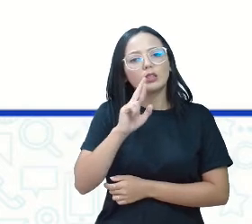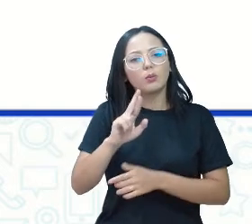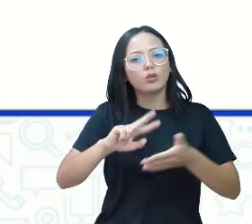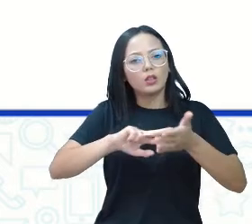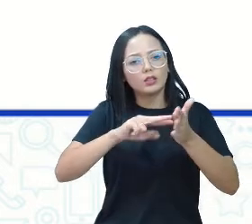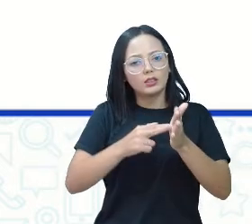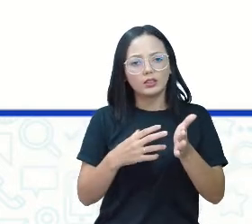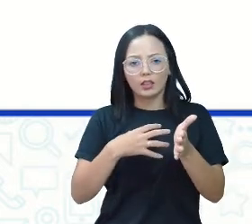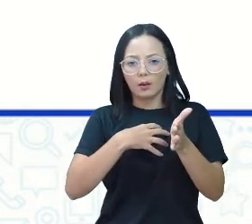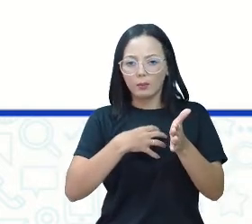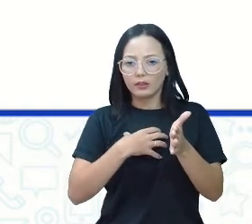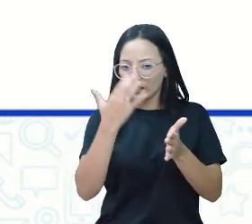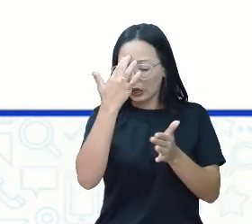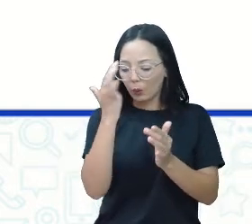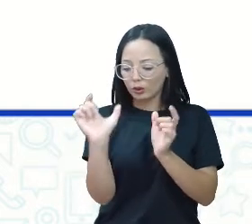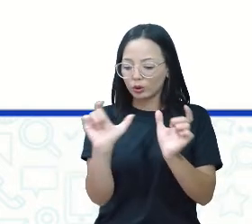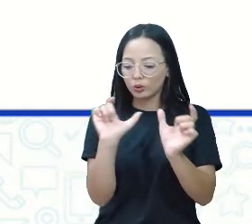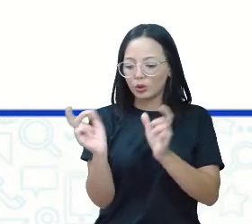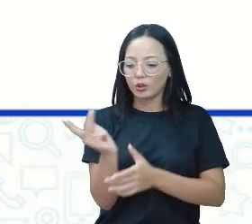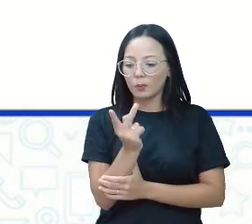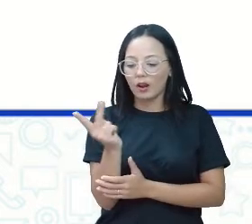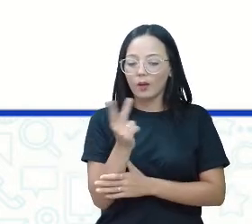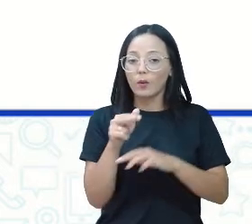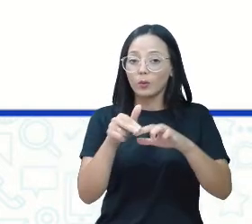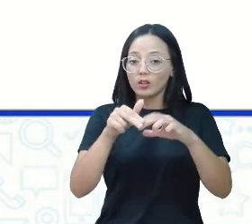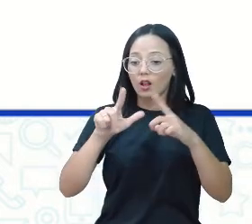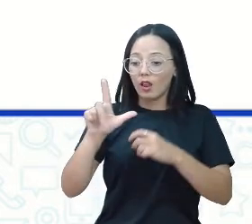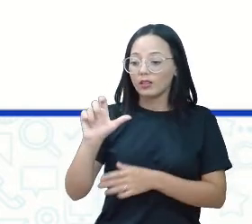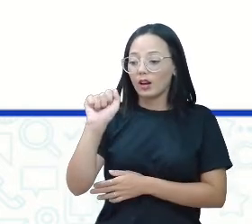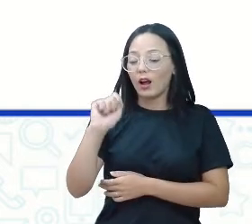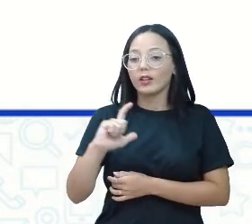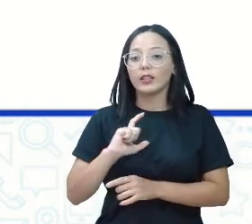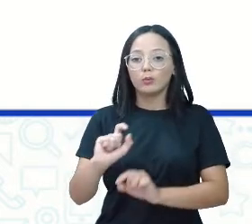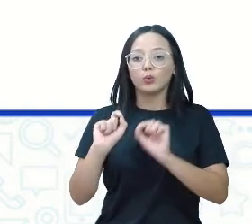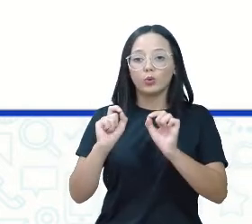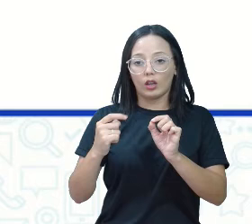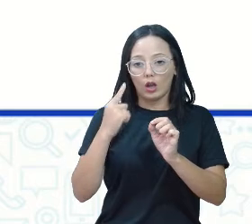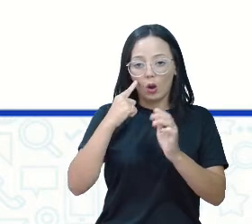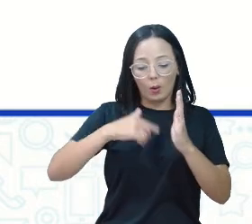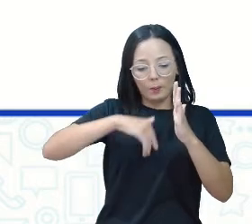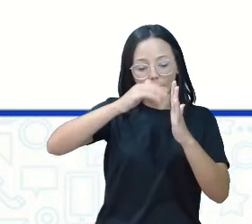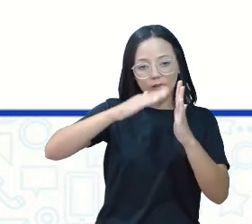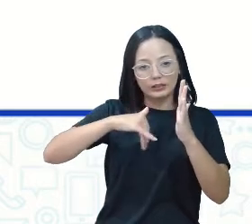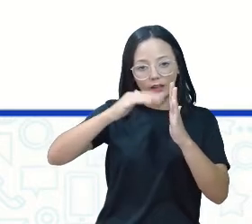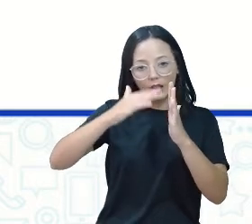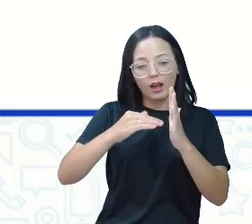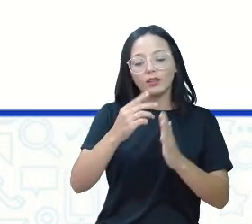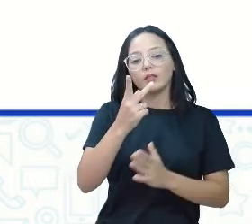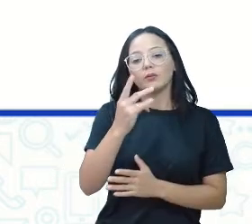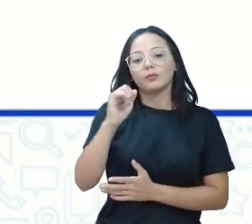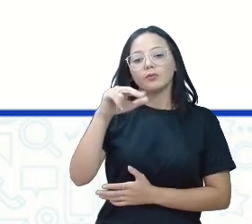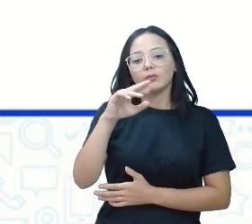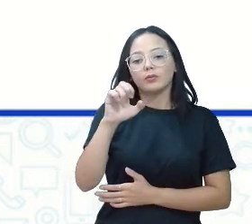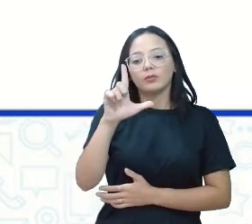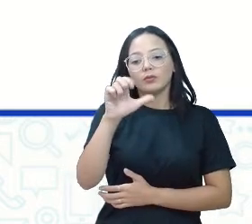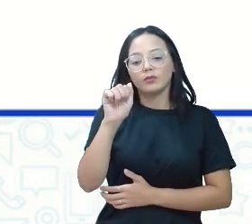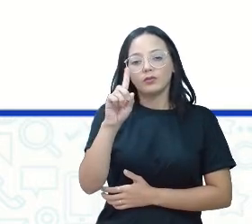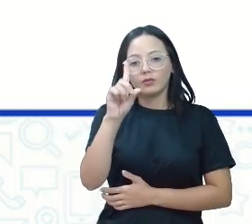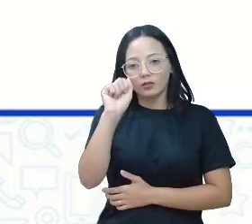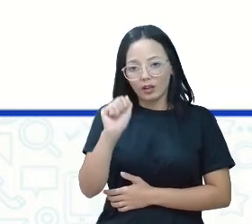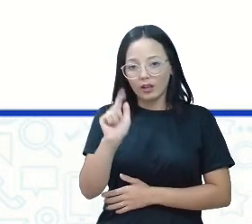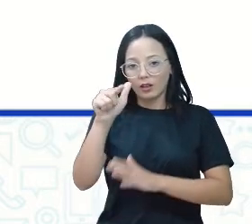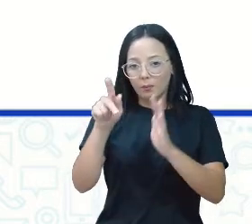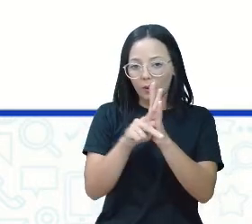semântico destas duas palavras. E aí, na letra A, nós temos pincelada, não é? Onde o radical da palavra